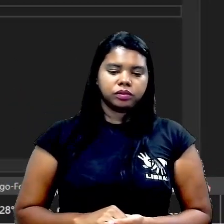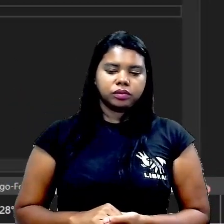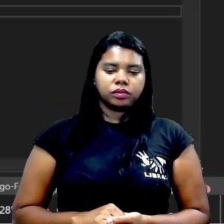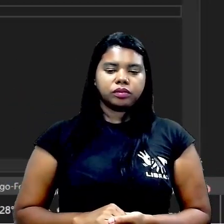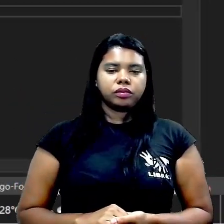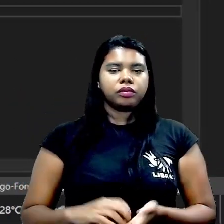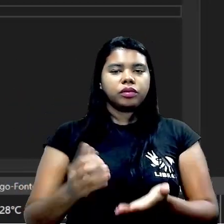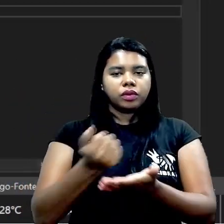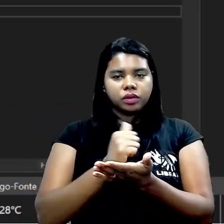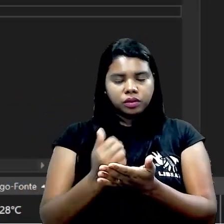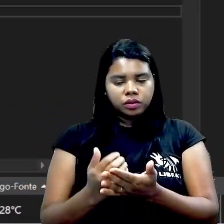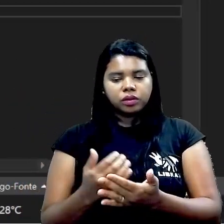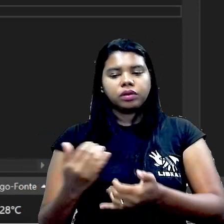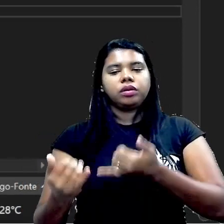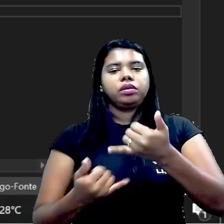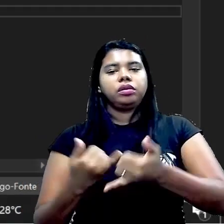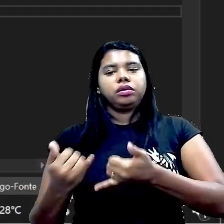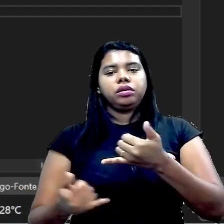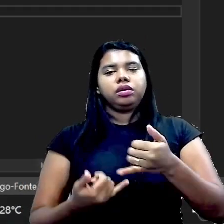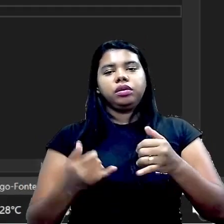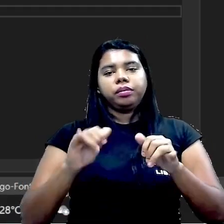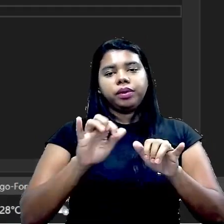aperte no teclado